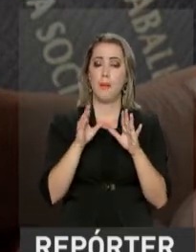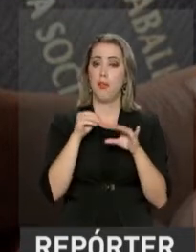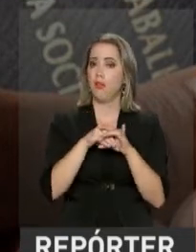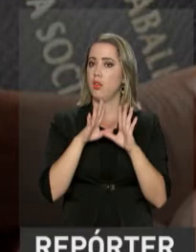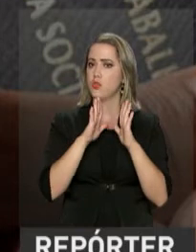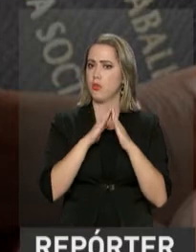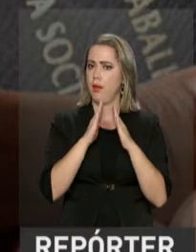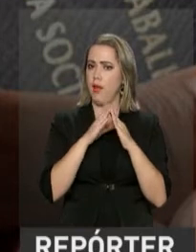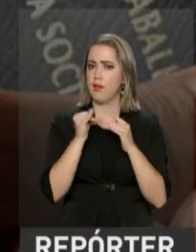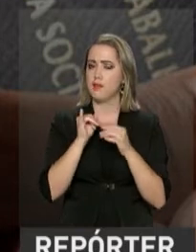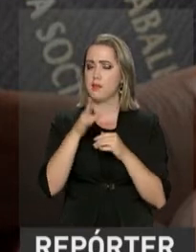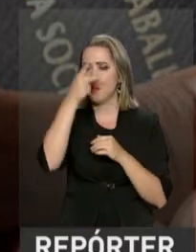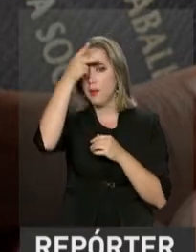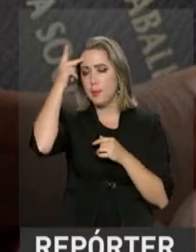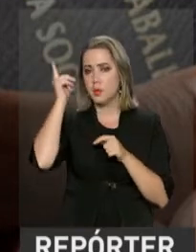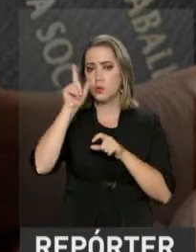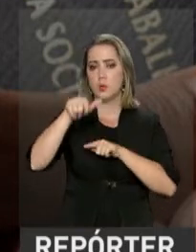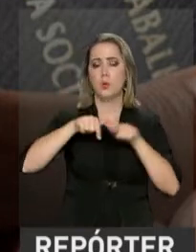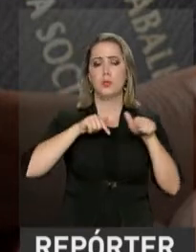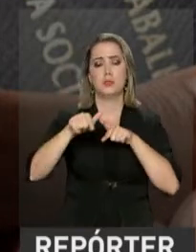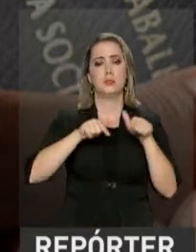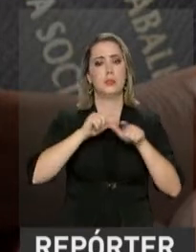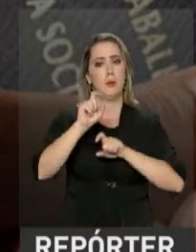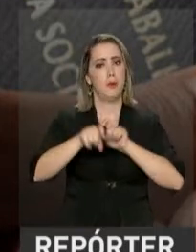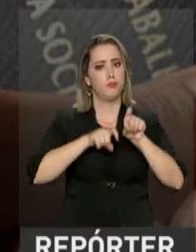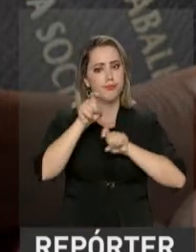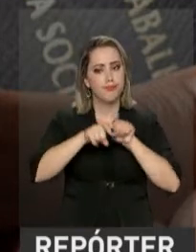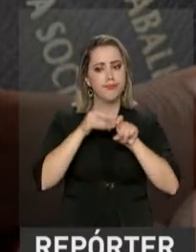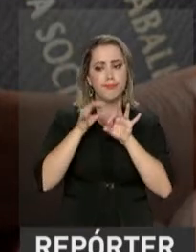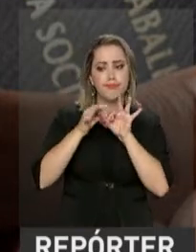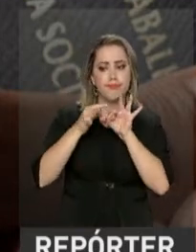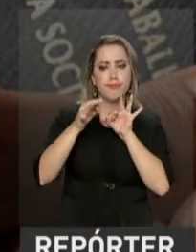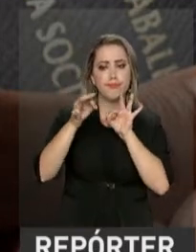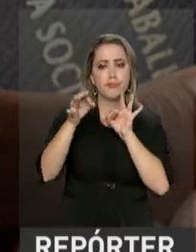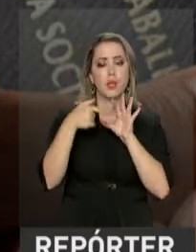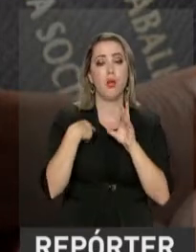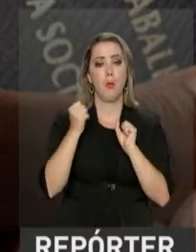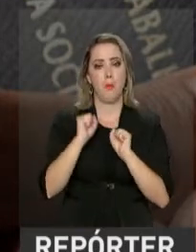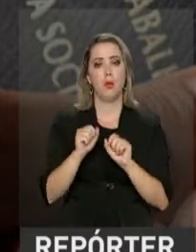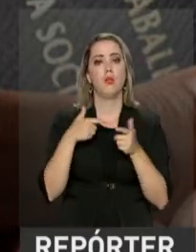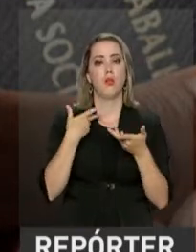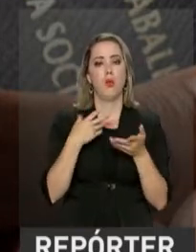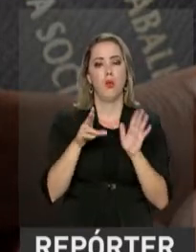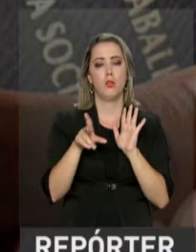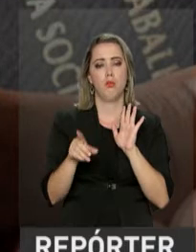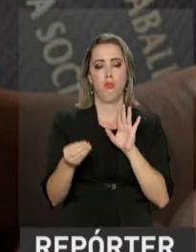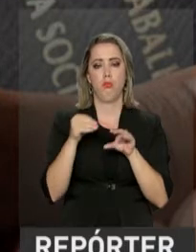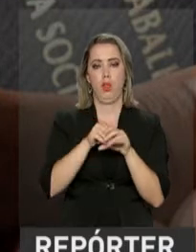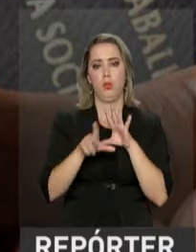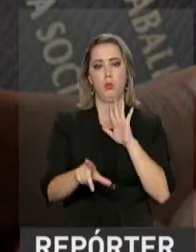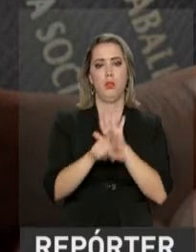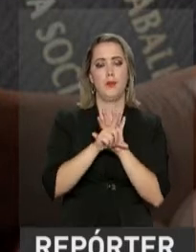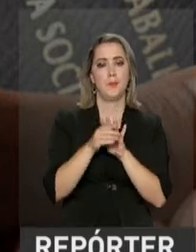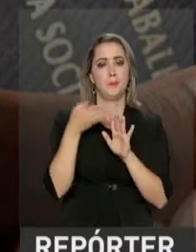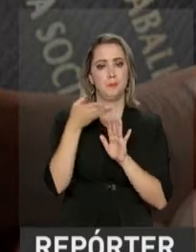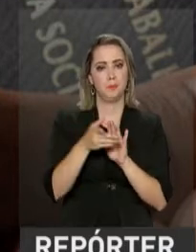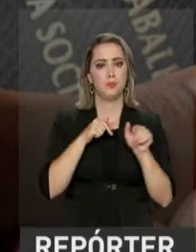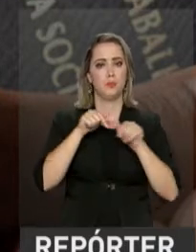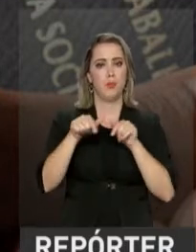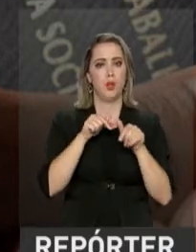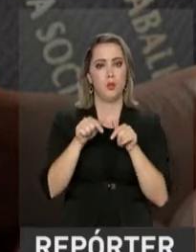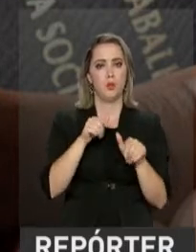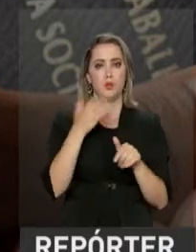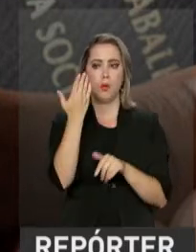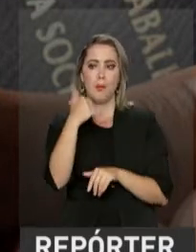quando a pessoa exerce as atividades de forma remota no lar passa a ser regulamentado o trabalho parcial